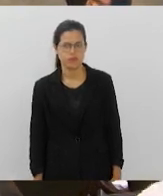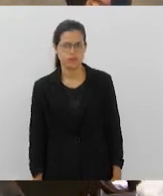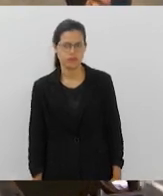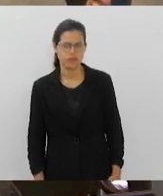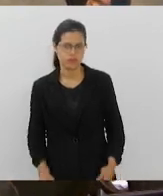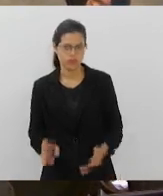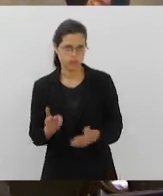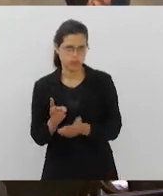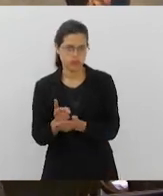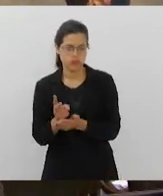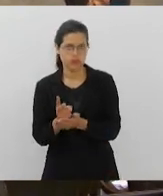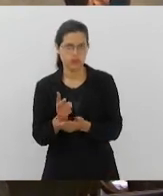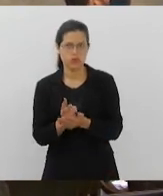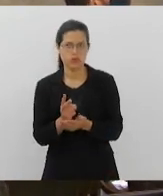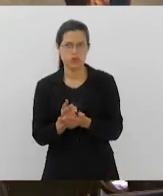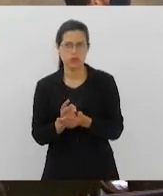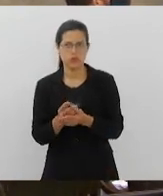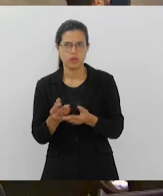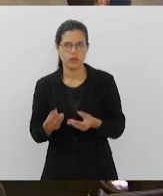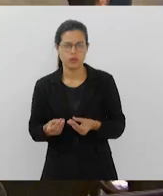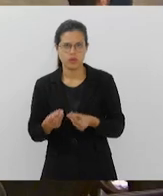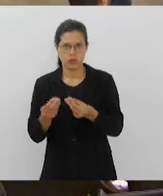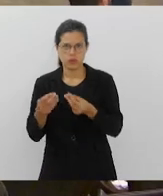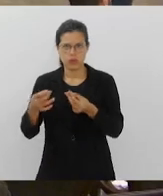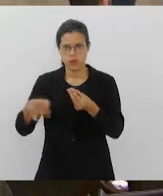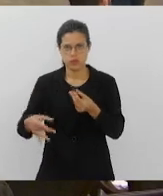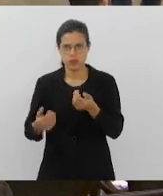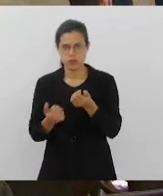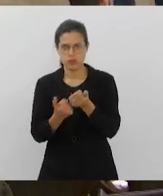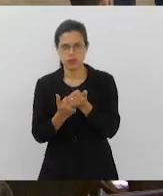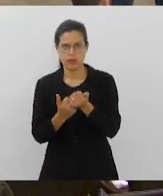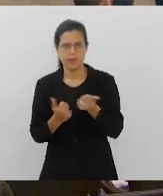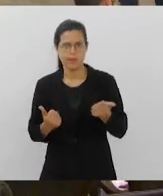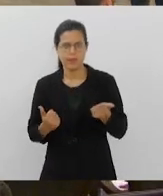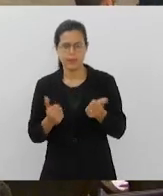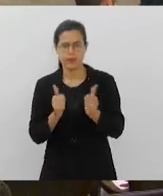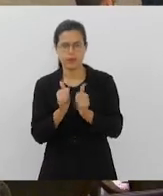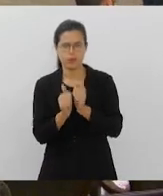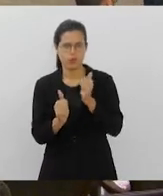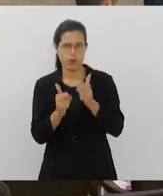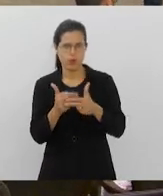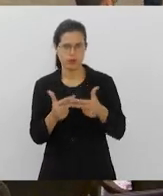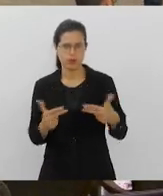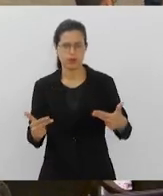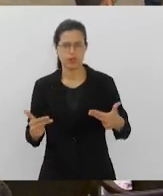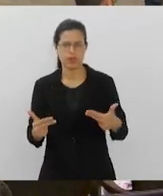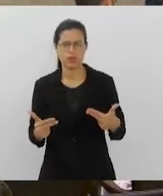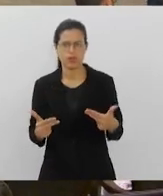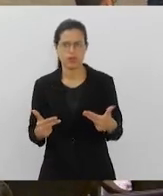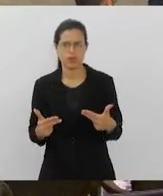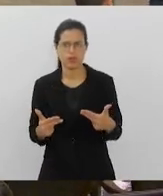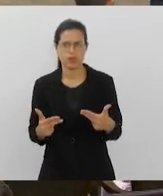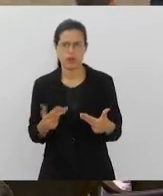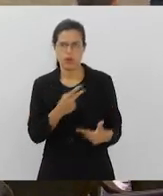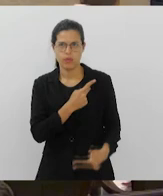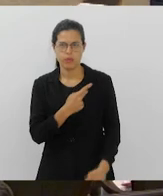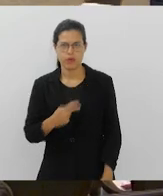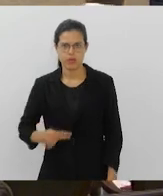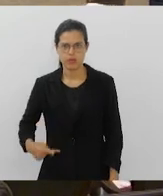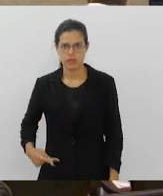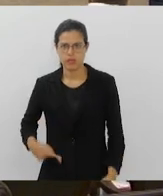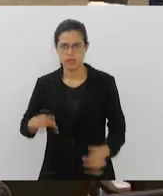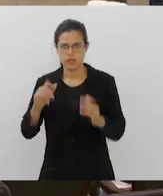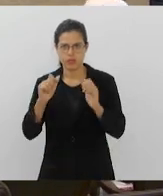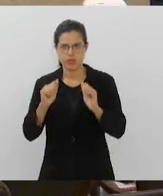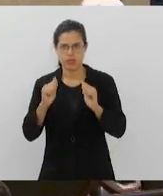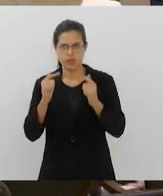seguimento à entrega da última comenda de apoio ao esporte ao presidente da Assembleia Legislativa do